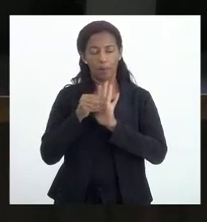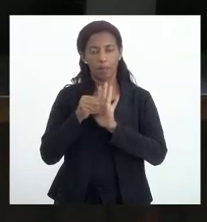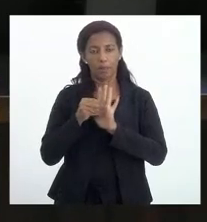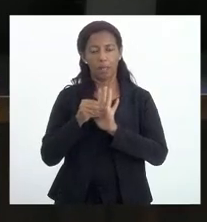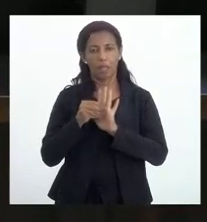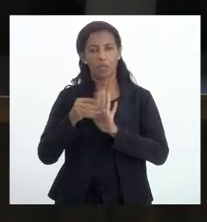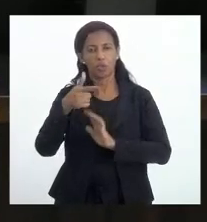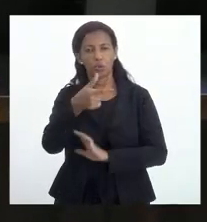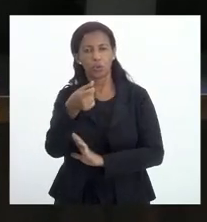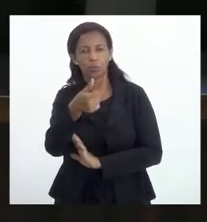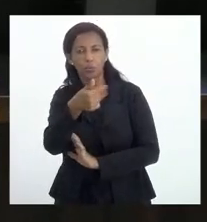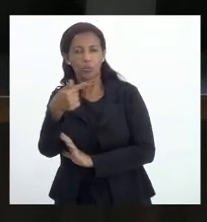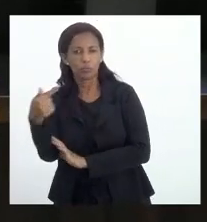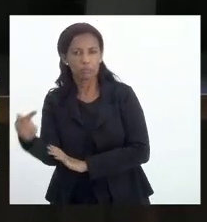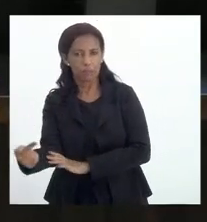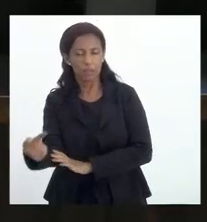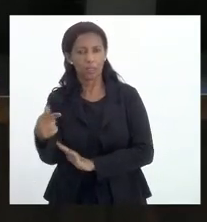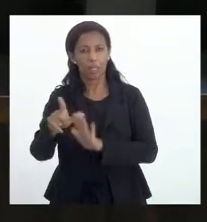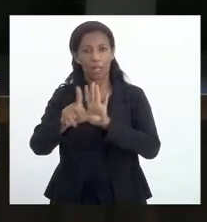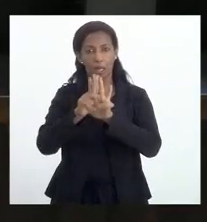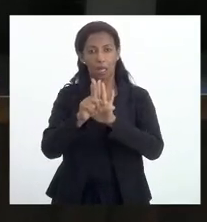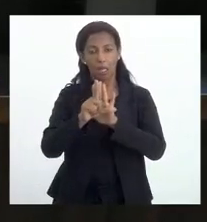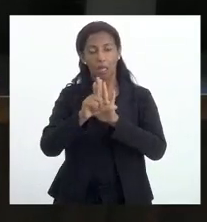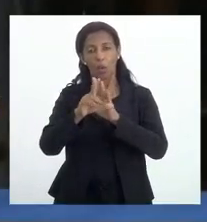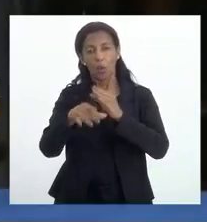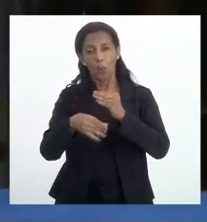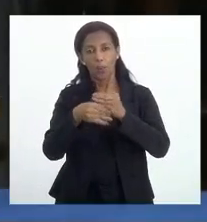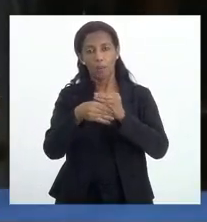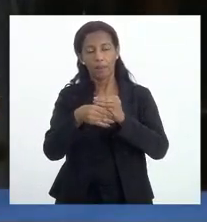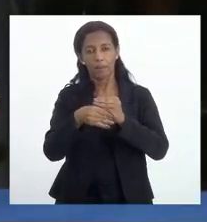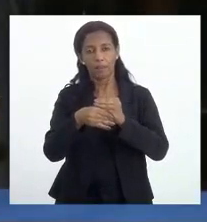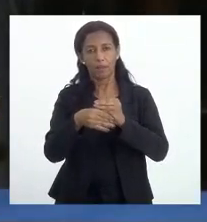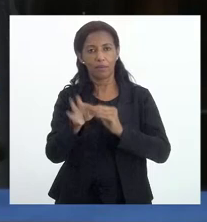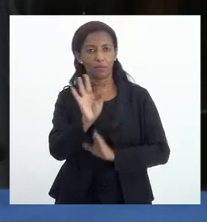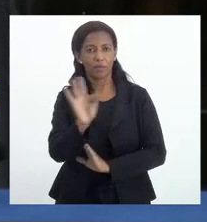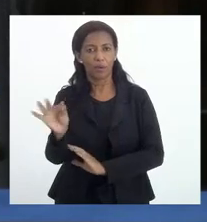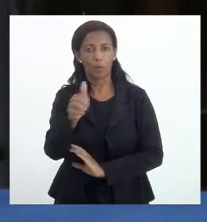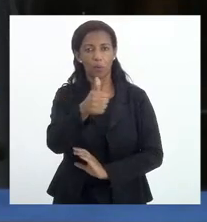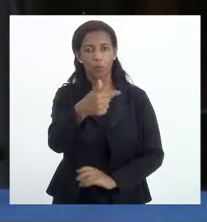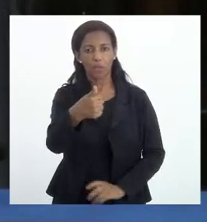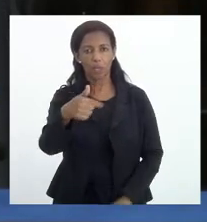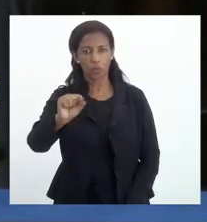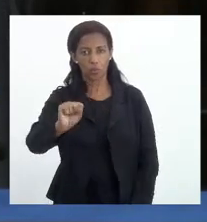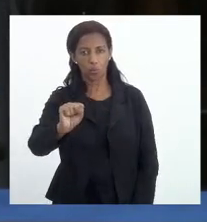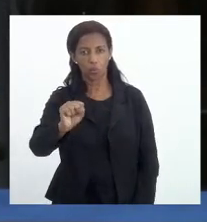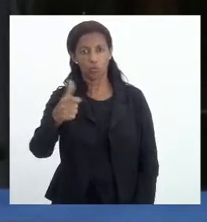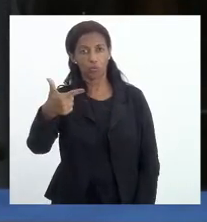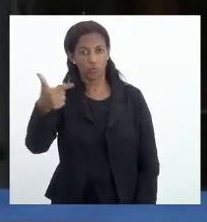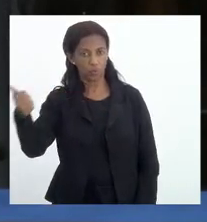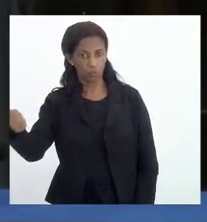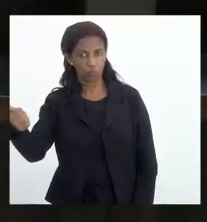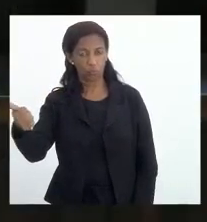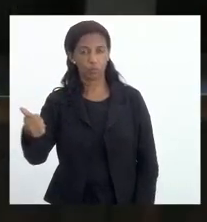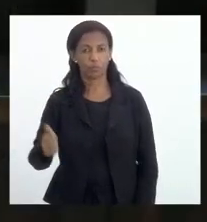de 17, na Lei Complementar Federal 178, de